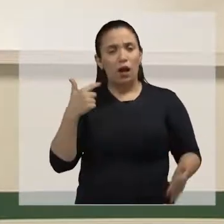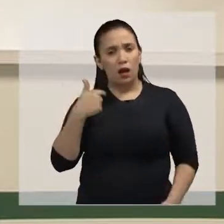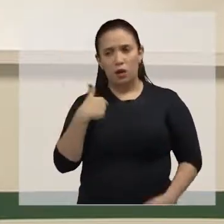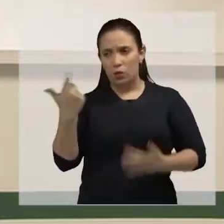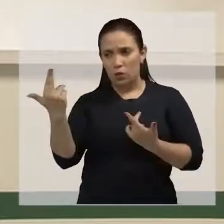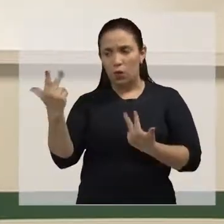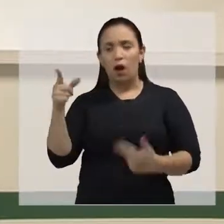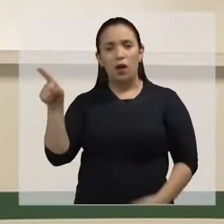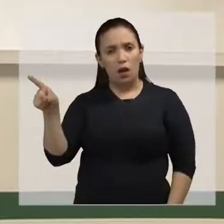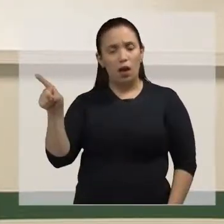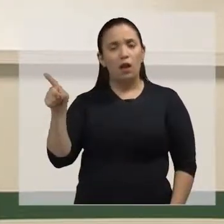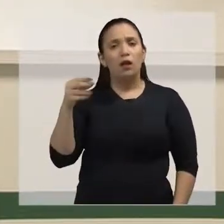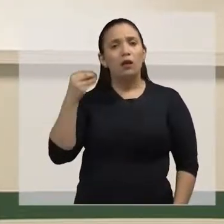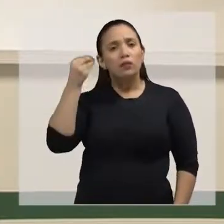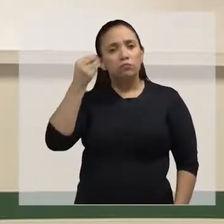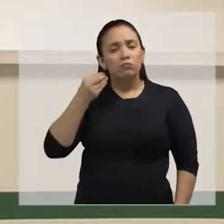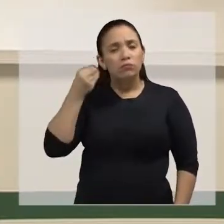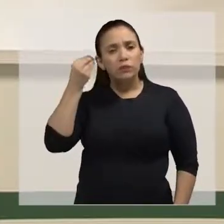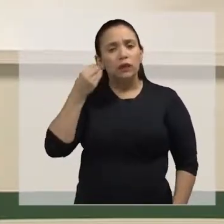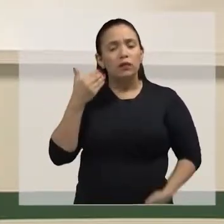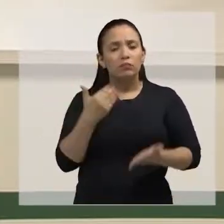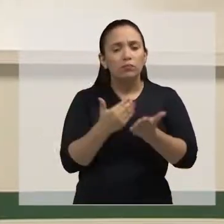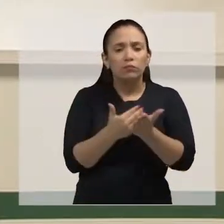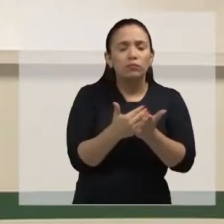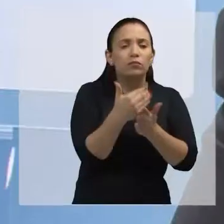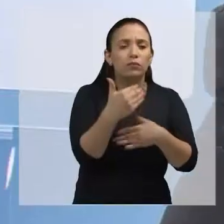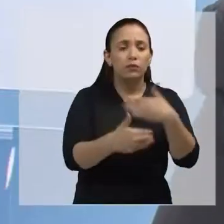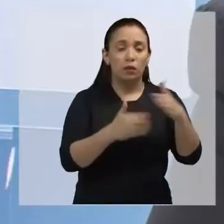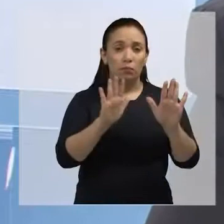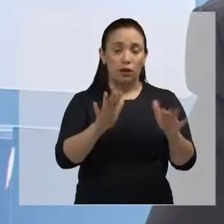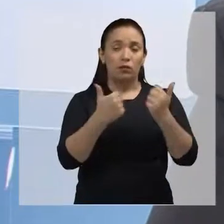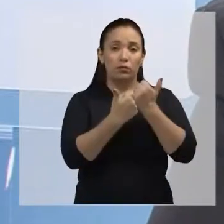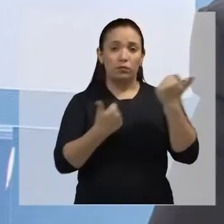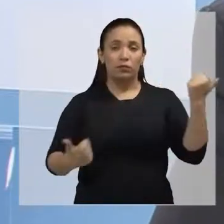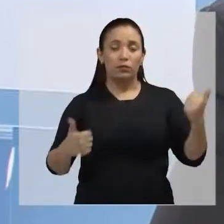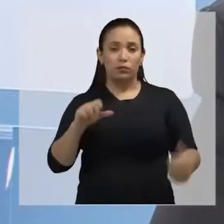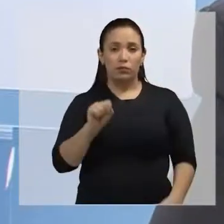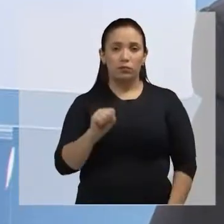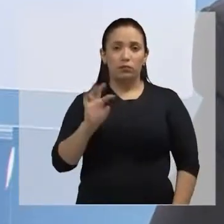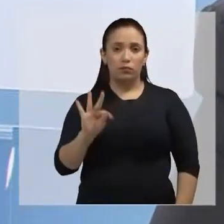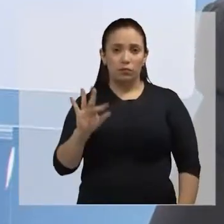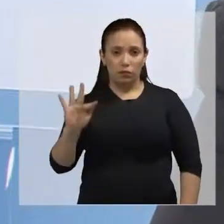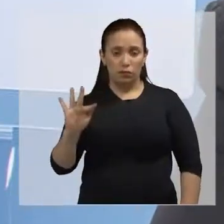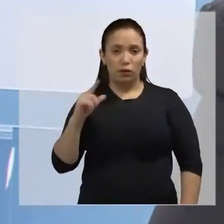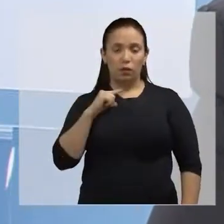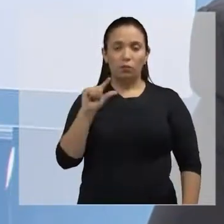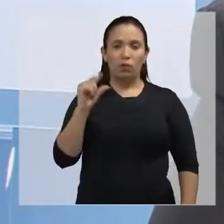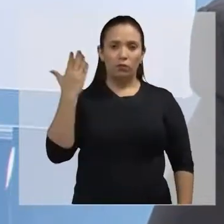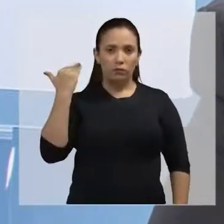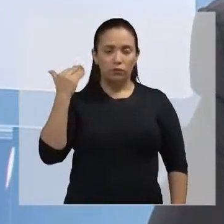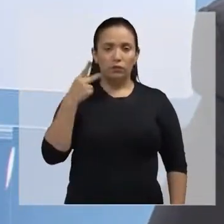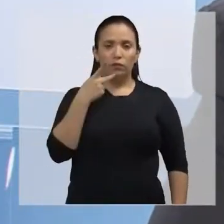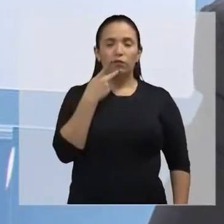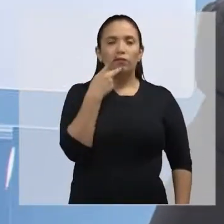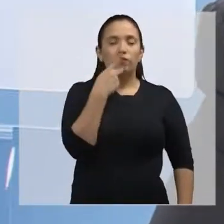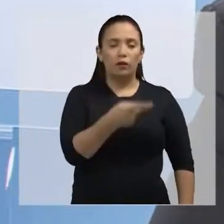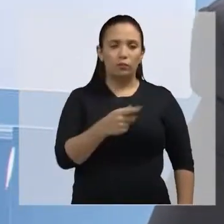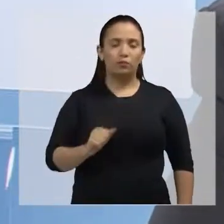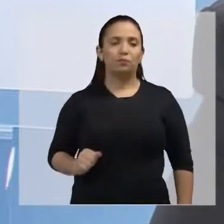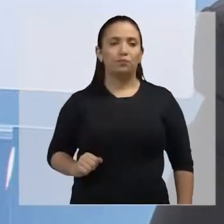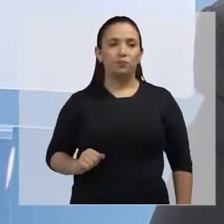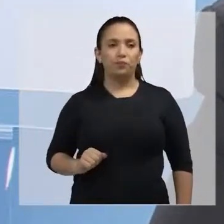ele é leigo. Mas essa frase aqui é de um membro do Supremo Tribunal Federal, foi dita há pouco tempo. Vossa Excelência